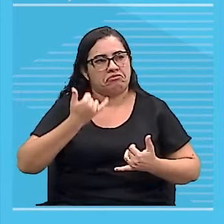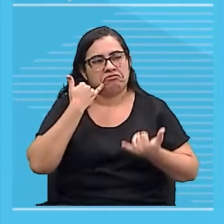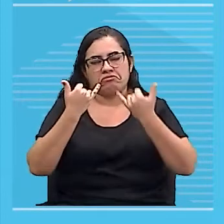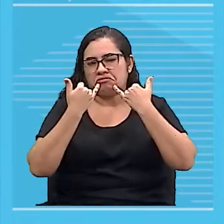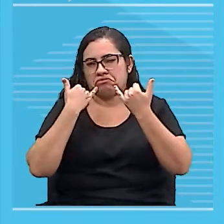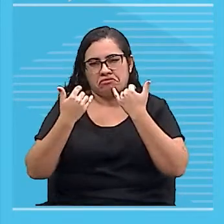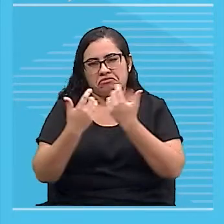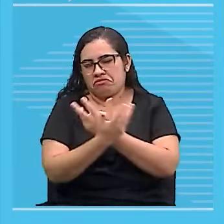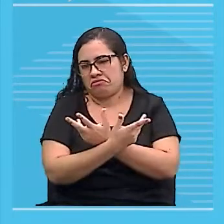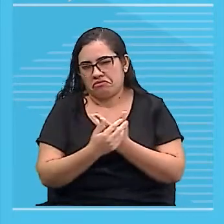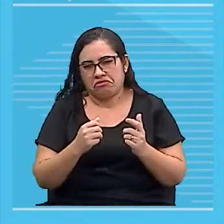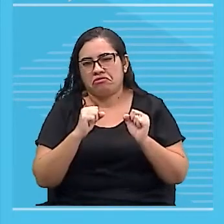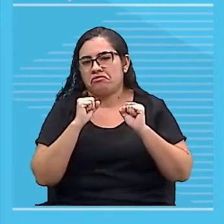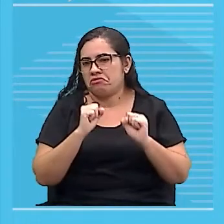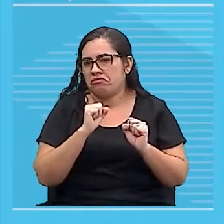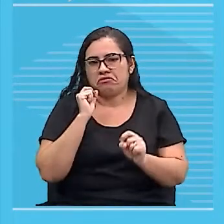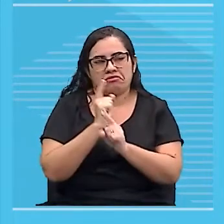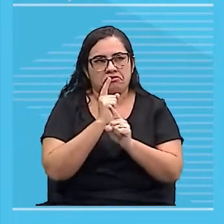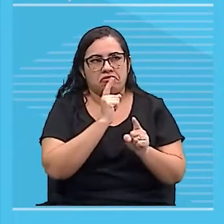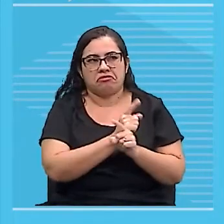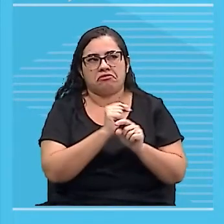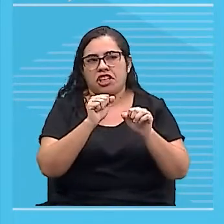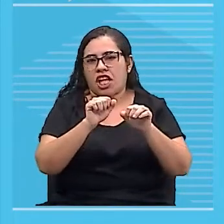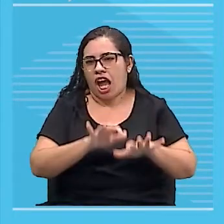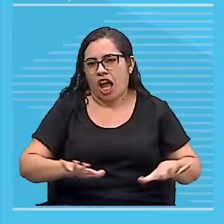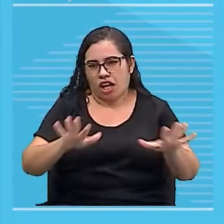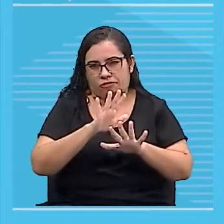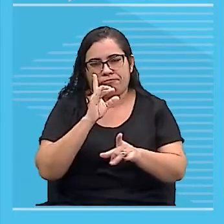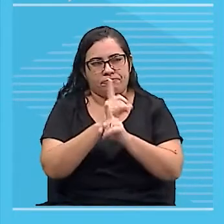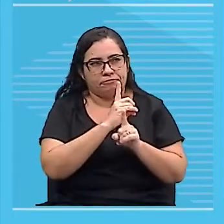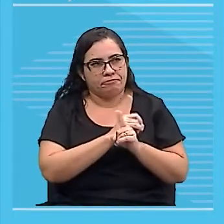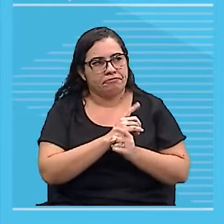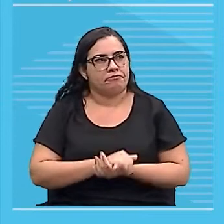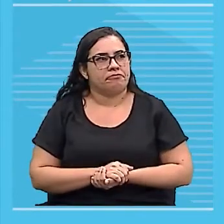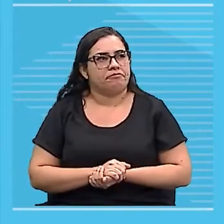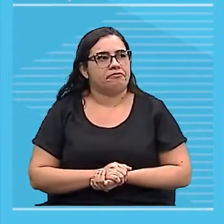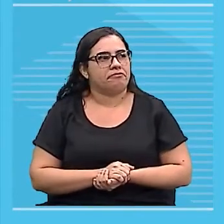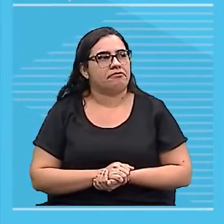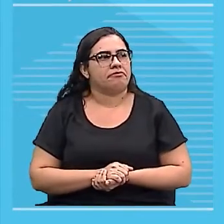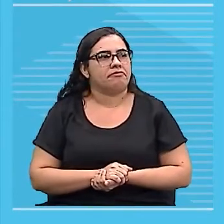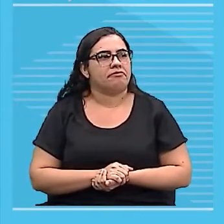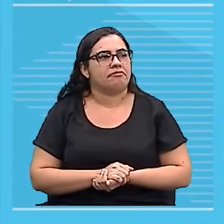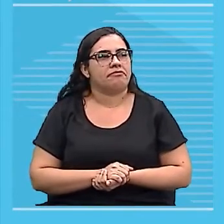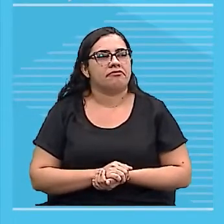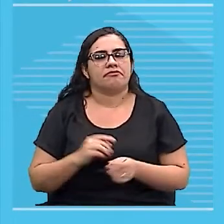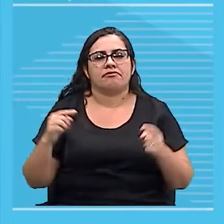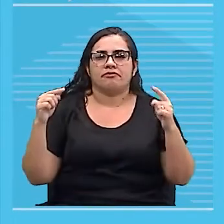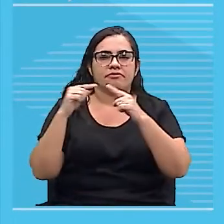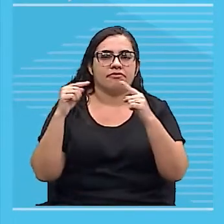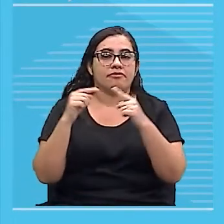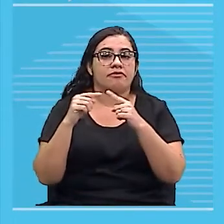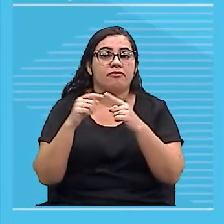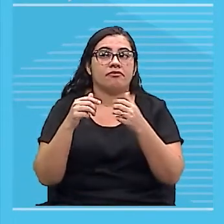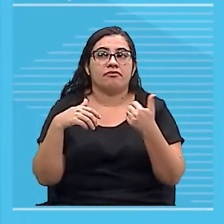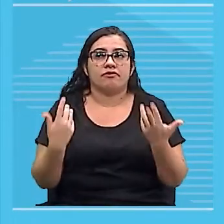você ter essa área direitinho. E aí essa área é representada pela